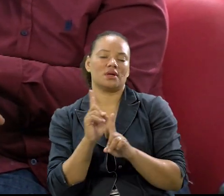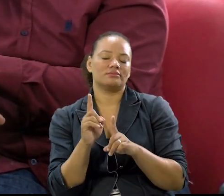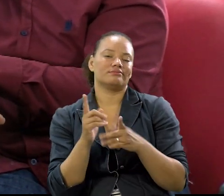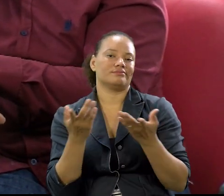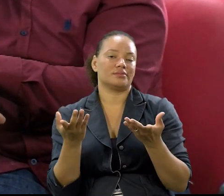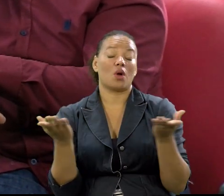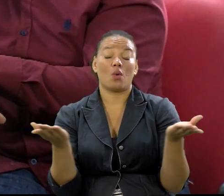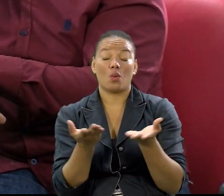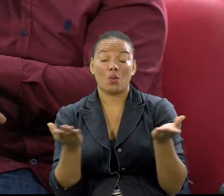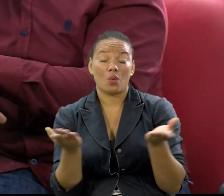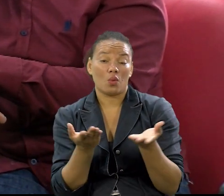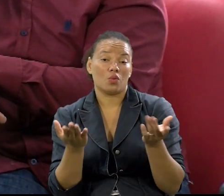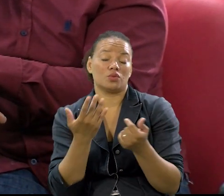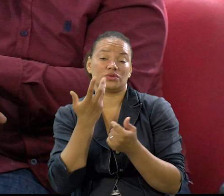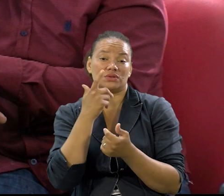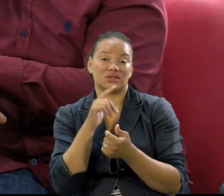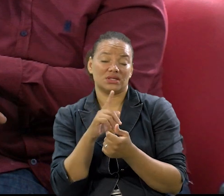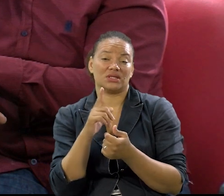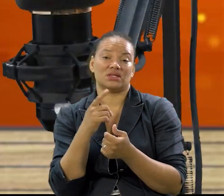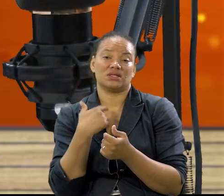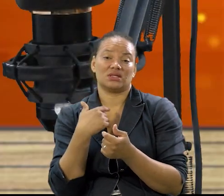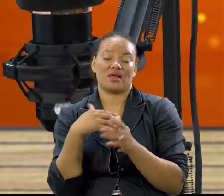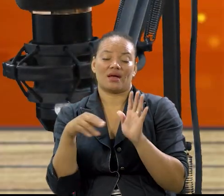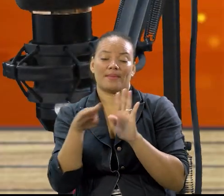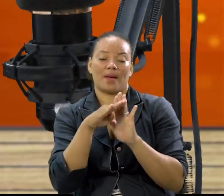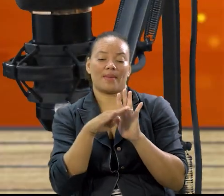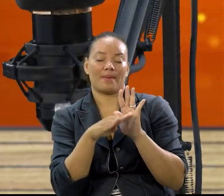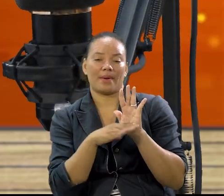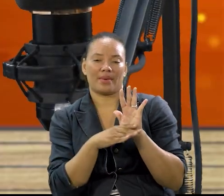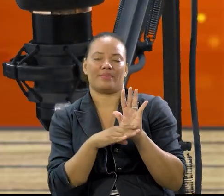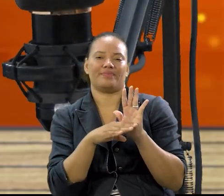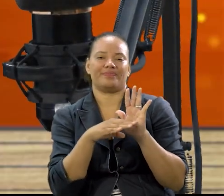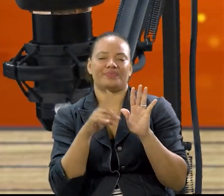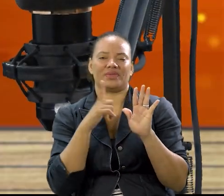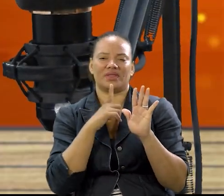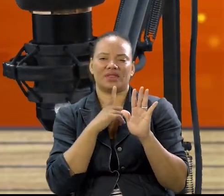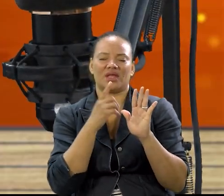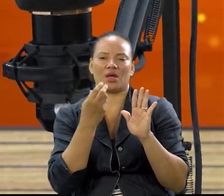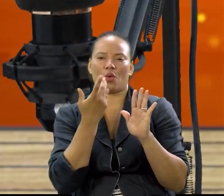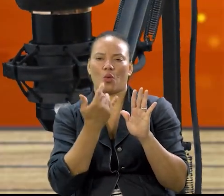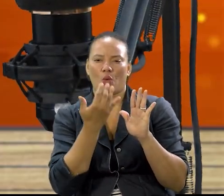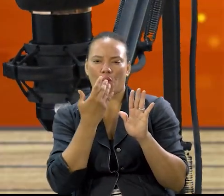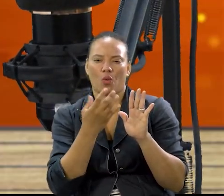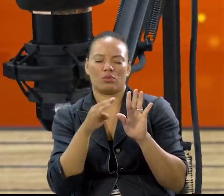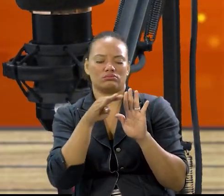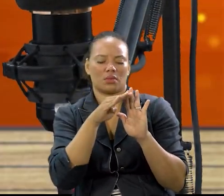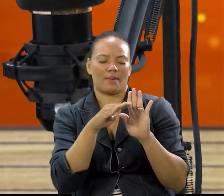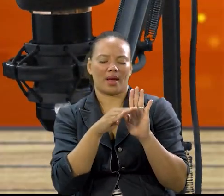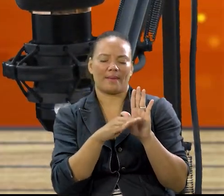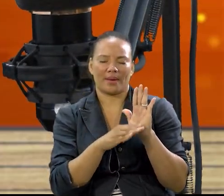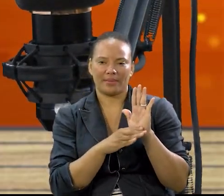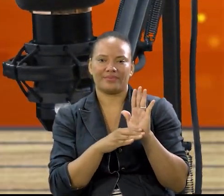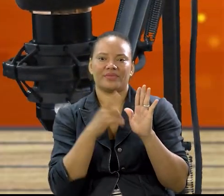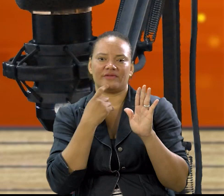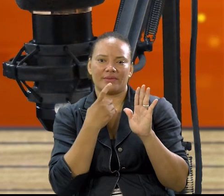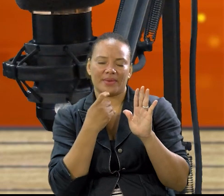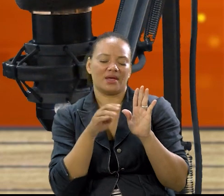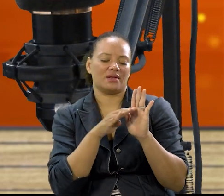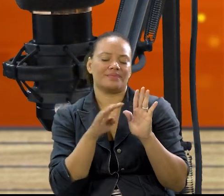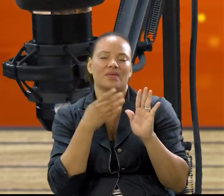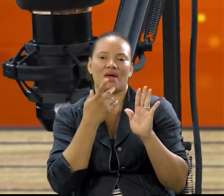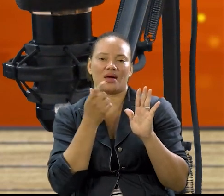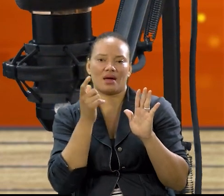atendidas por uma por por um mecanismo que a gente chama classificação de risco né então hoje as crianças que são atendidas no cos são as